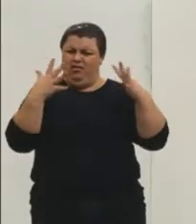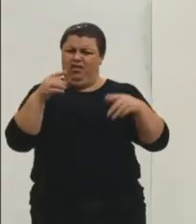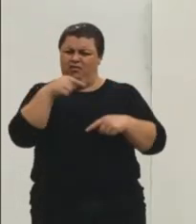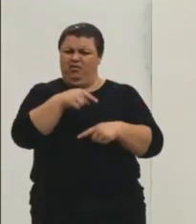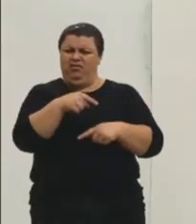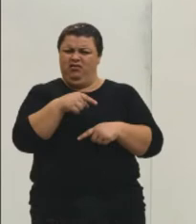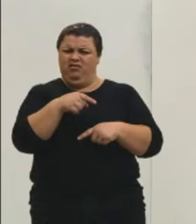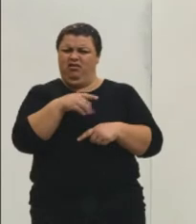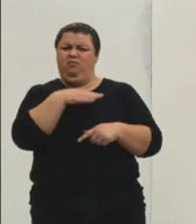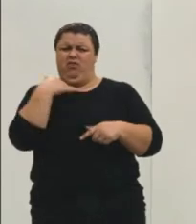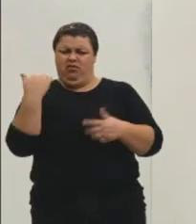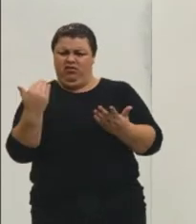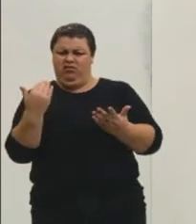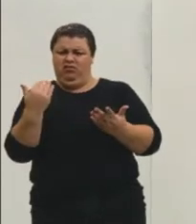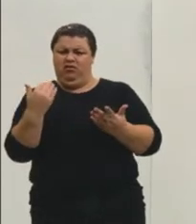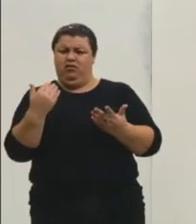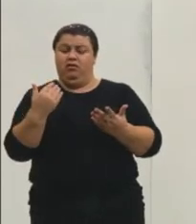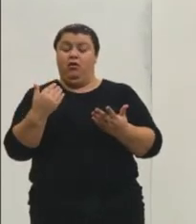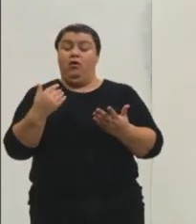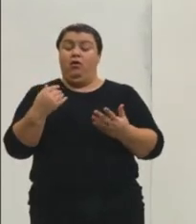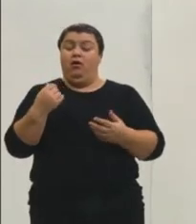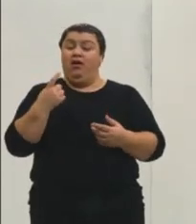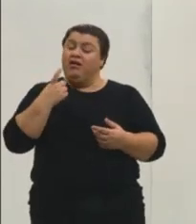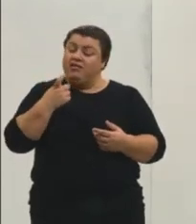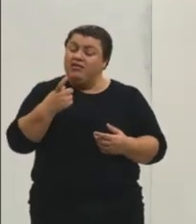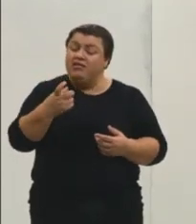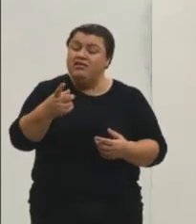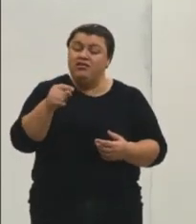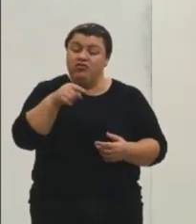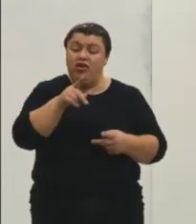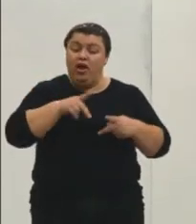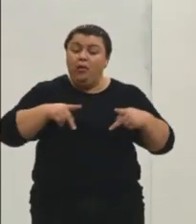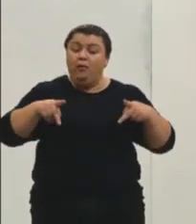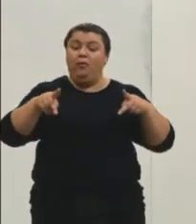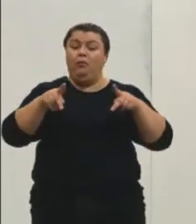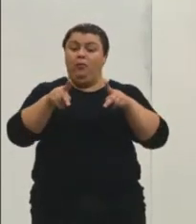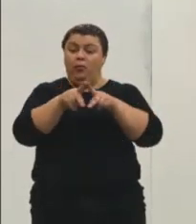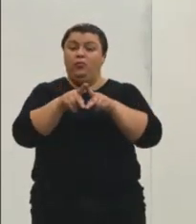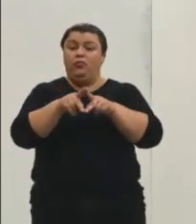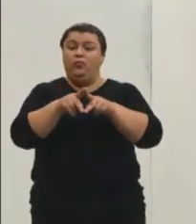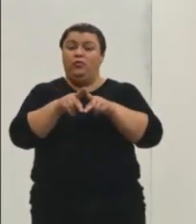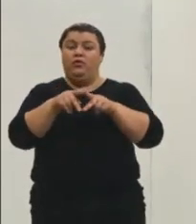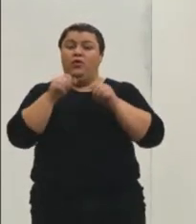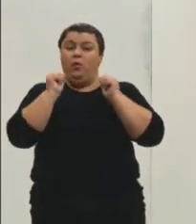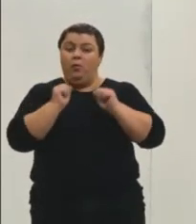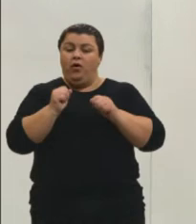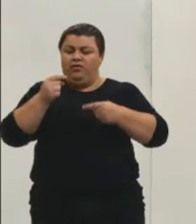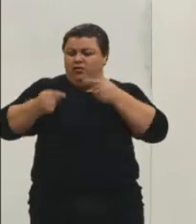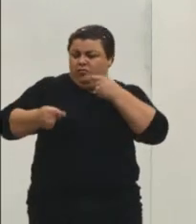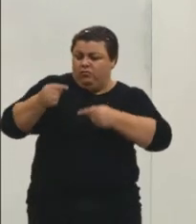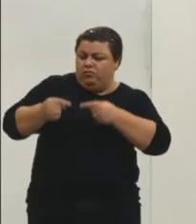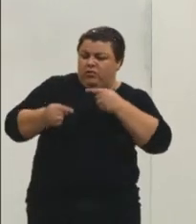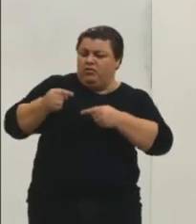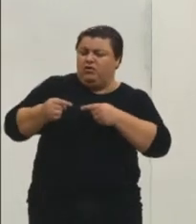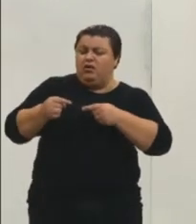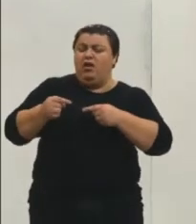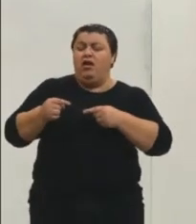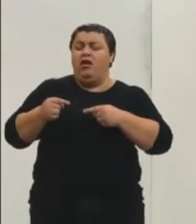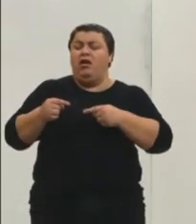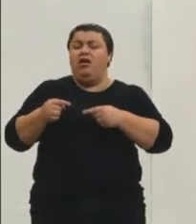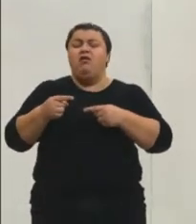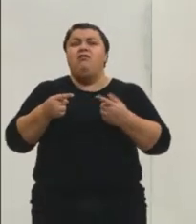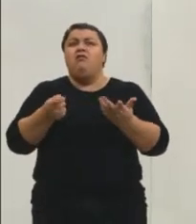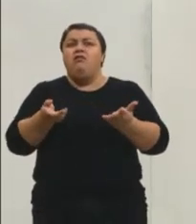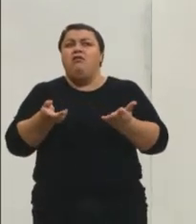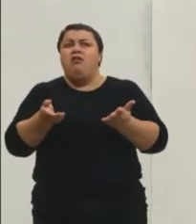interessante que a população possa dialogar e debater o significado desses monumentos e até que ponto a gente